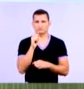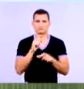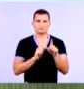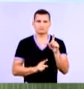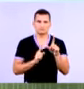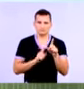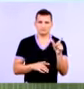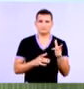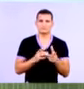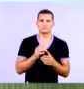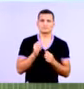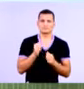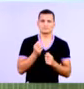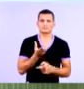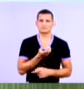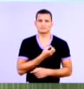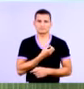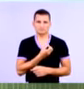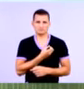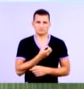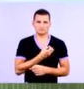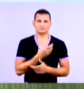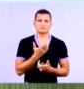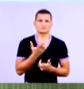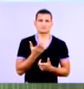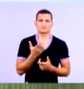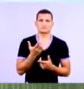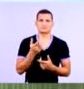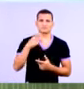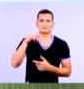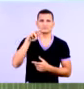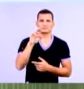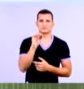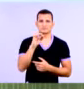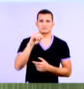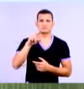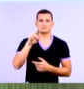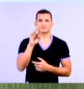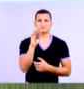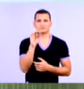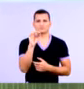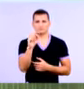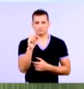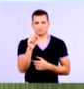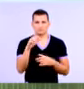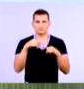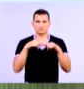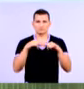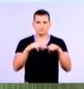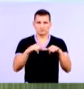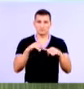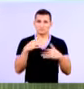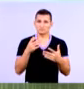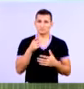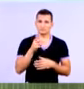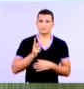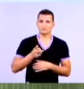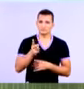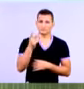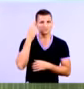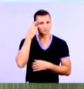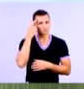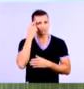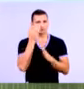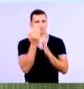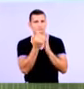eu poderia ter uma árvore de números, poderia ter uma árvore de produtos do mercado, né? Então, sempre que você pensa numa lista,